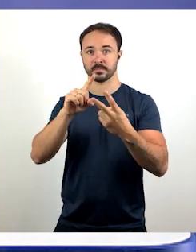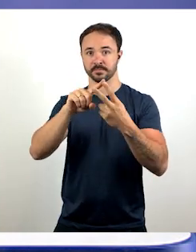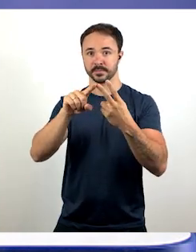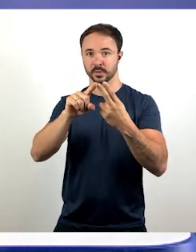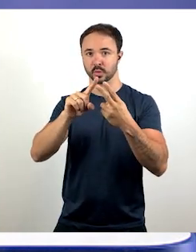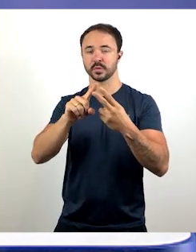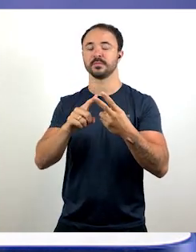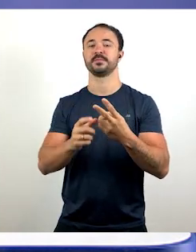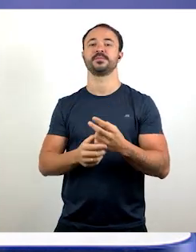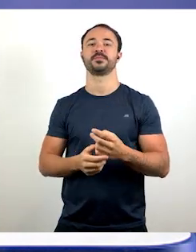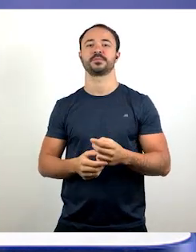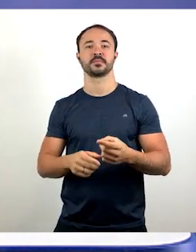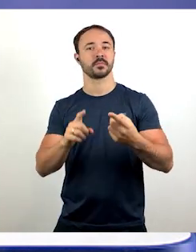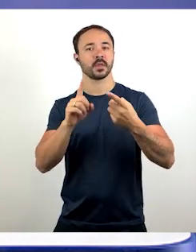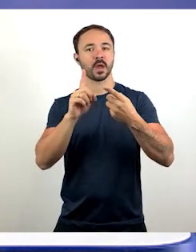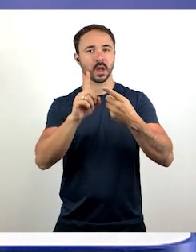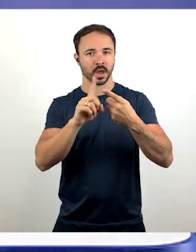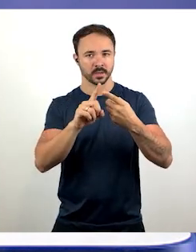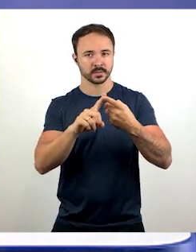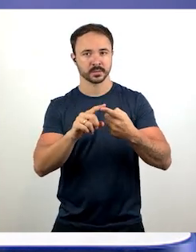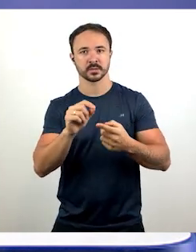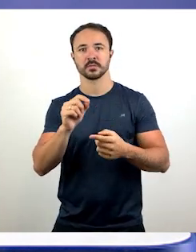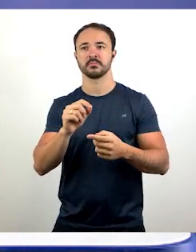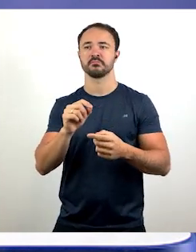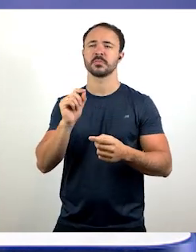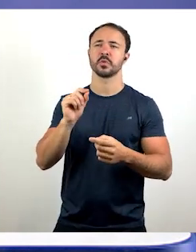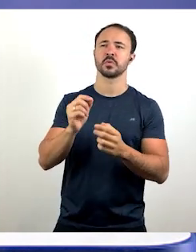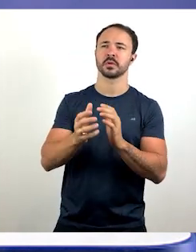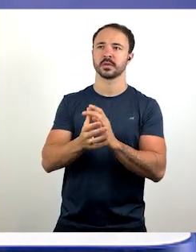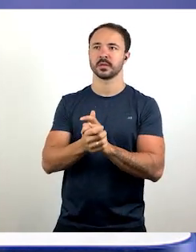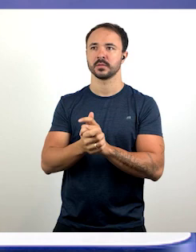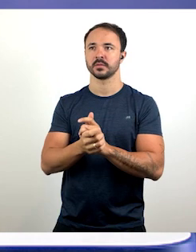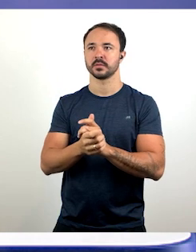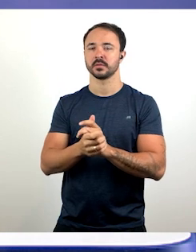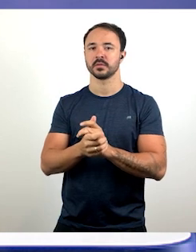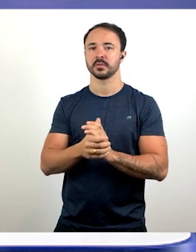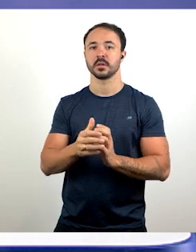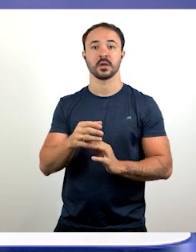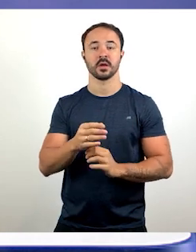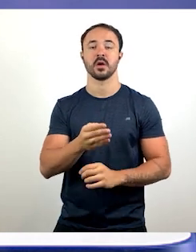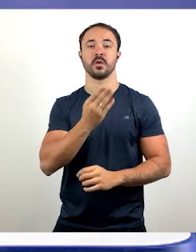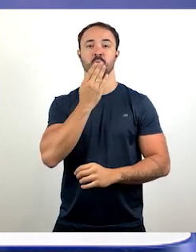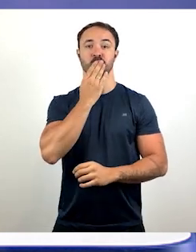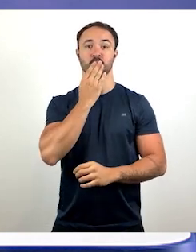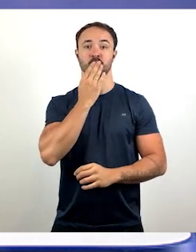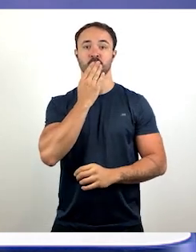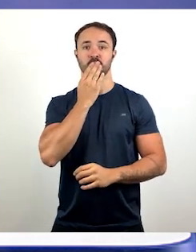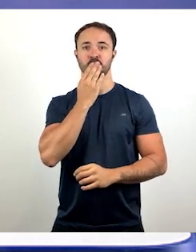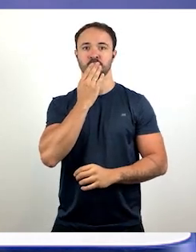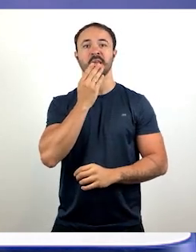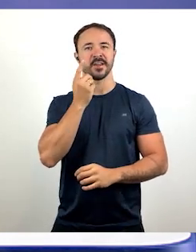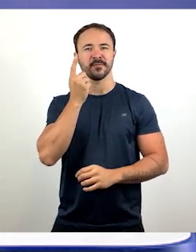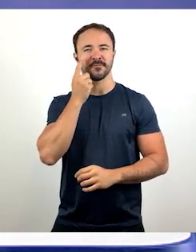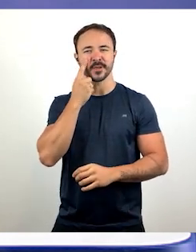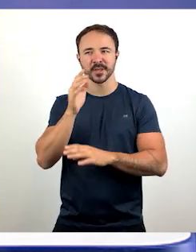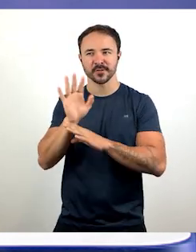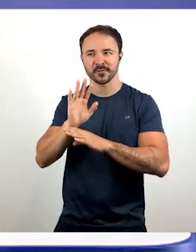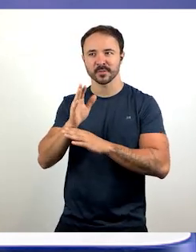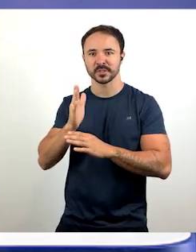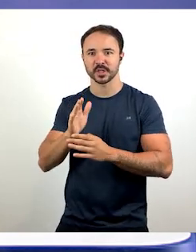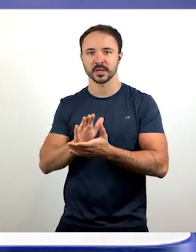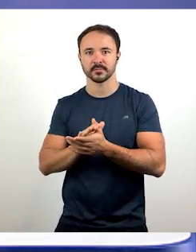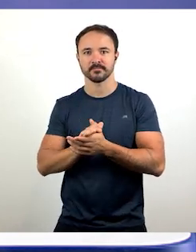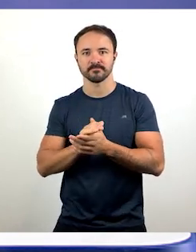dois botões. Esse botão, mais abaixo, ele serve para um código mudo. Vocês já assistiram aqueles filmes